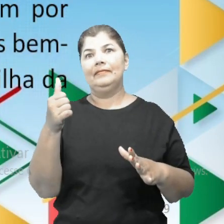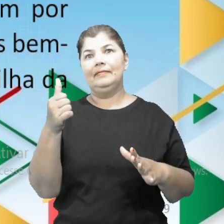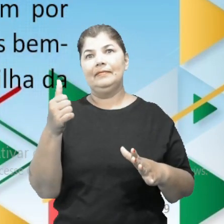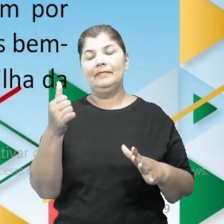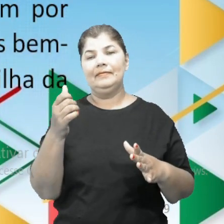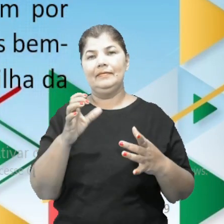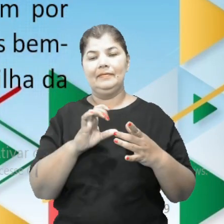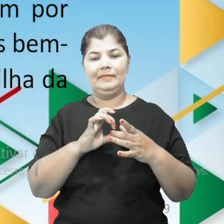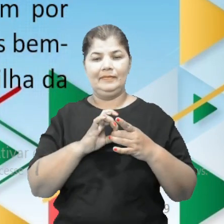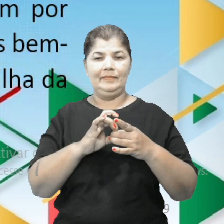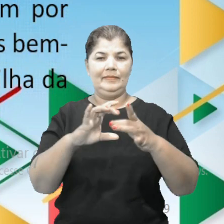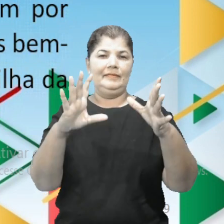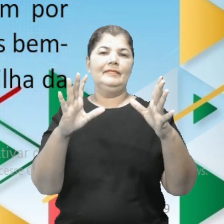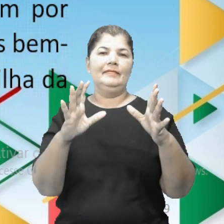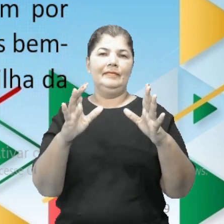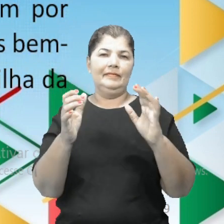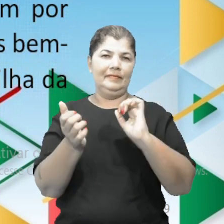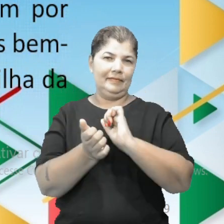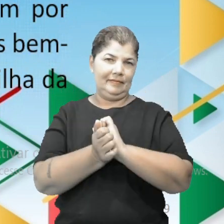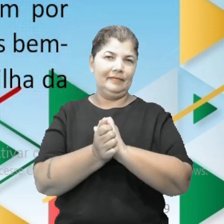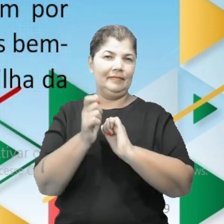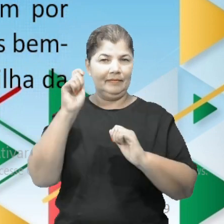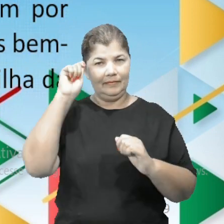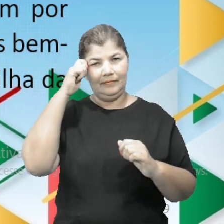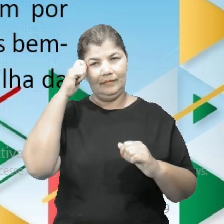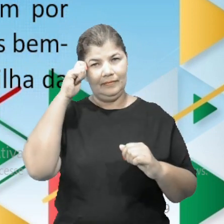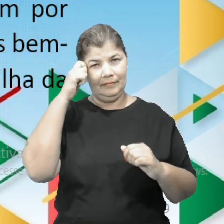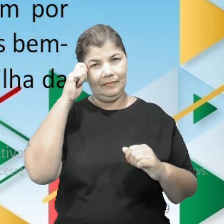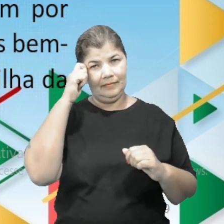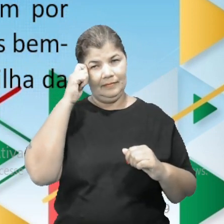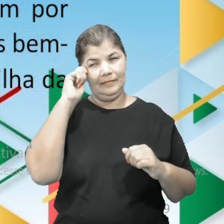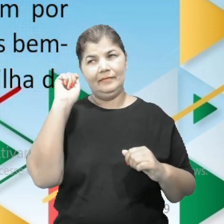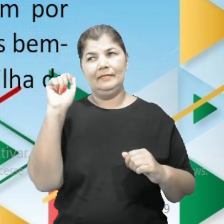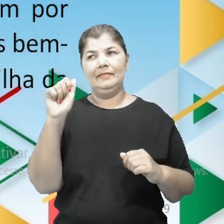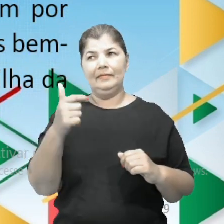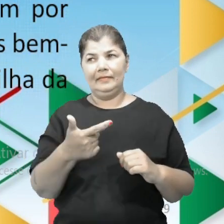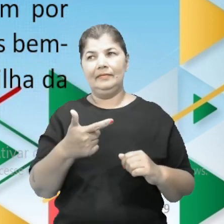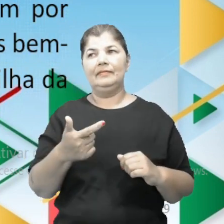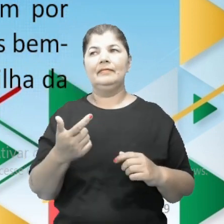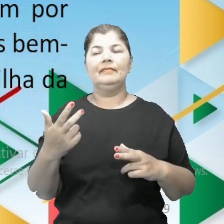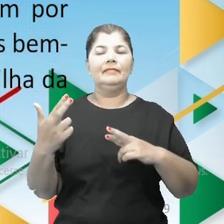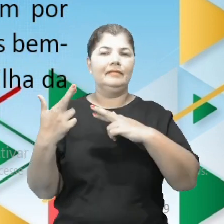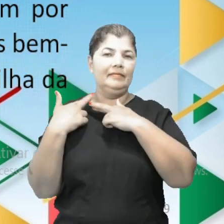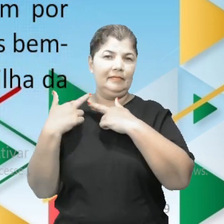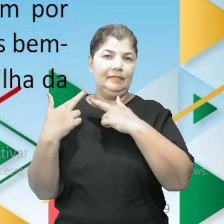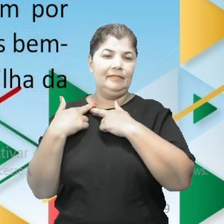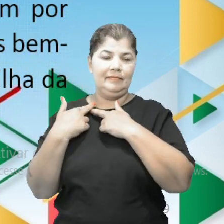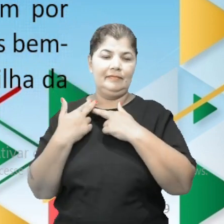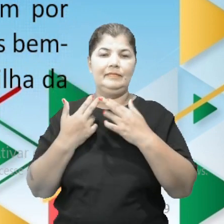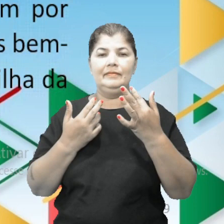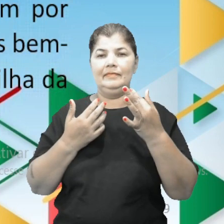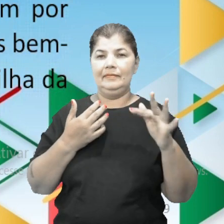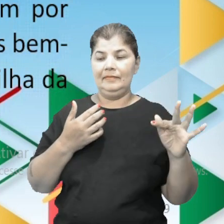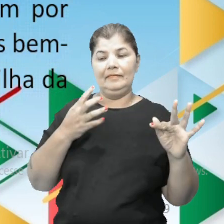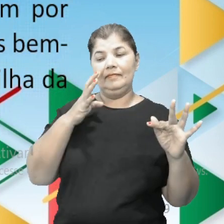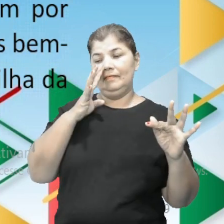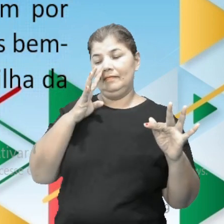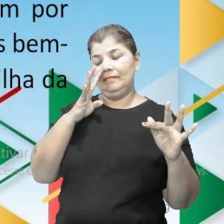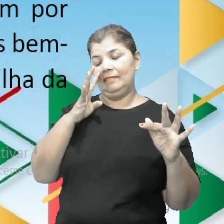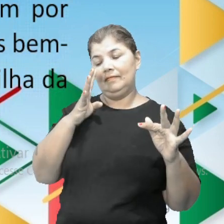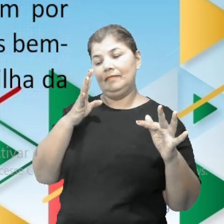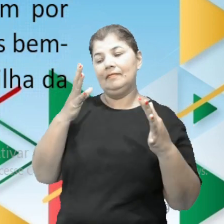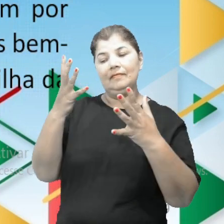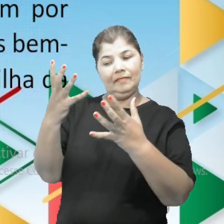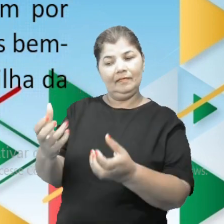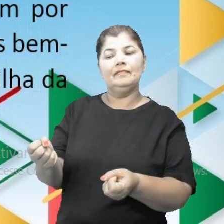escravidão. E a segunda a se tornar independente. A França, no entanto, só reconheceu a independência